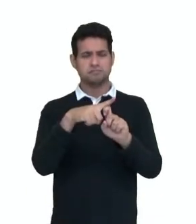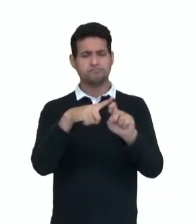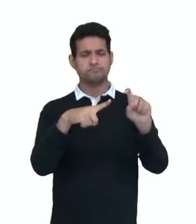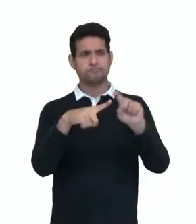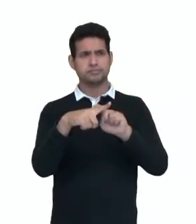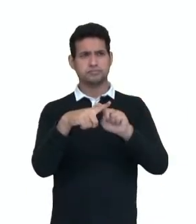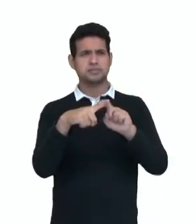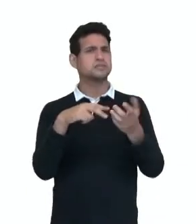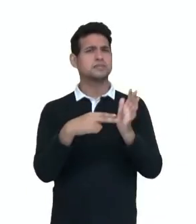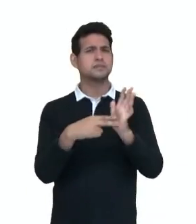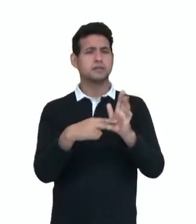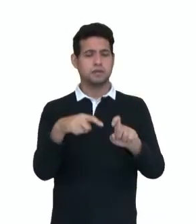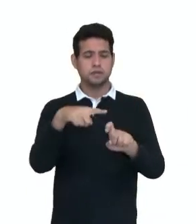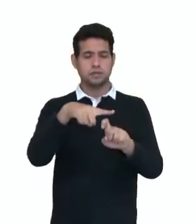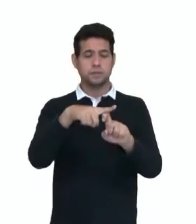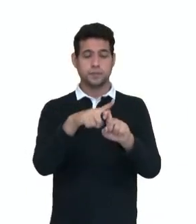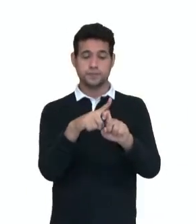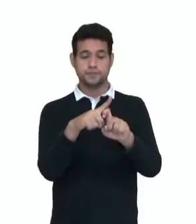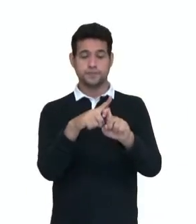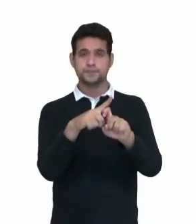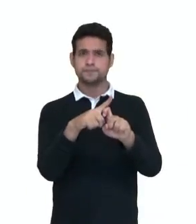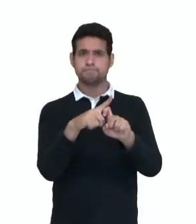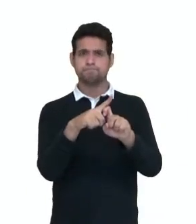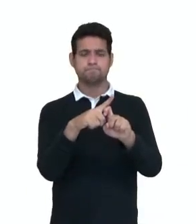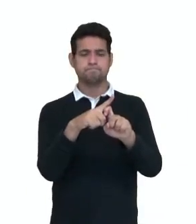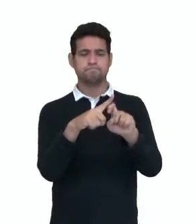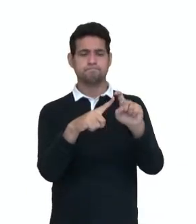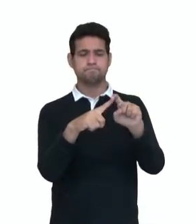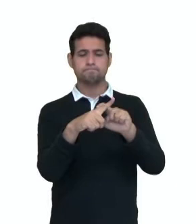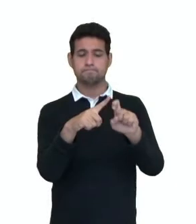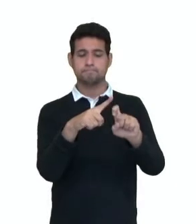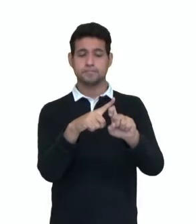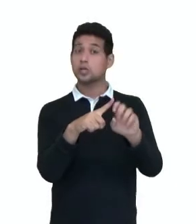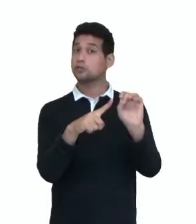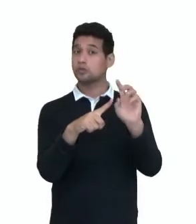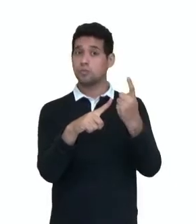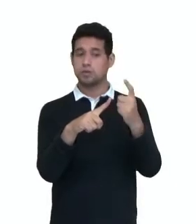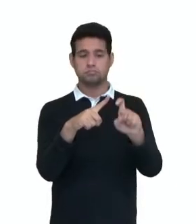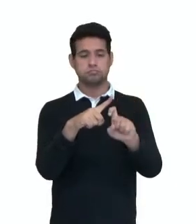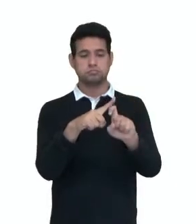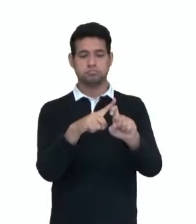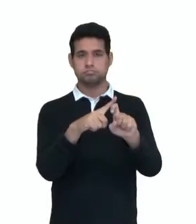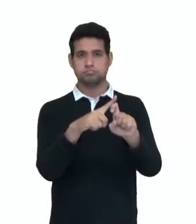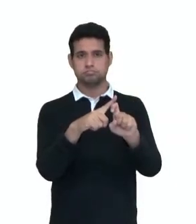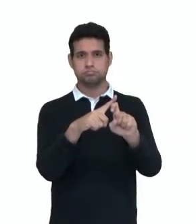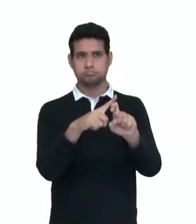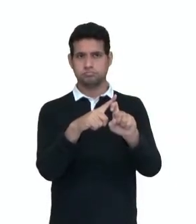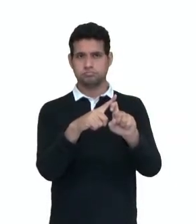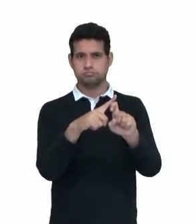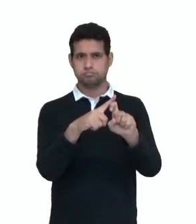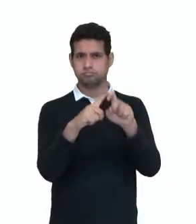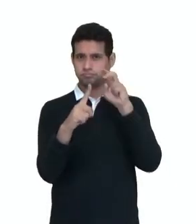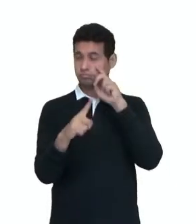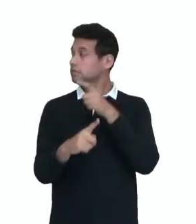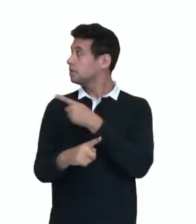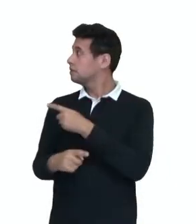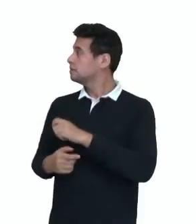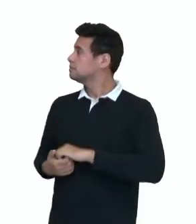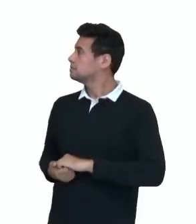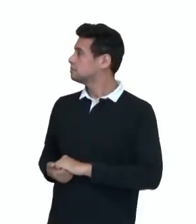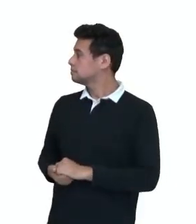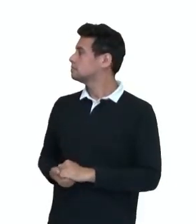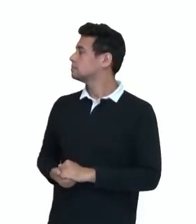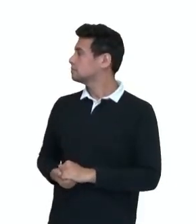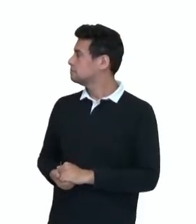inclinado mais simples possível é formado por uma única peça, como a gente observa aqui, ó, tá? Então, só isso